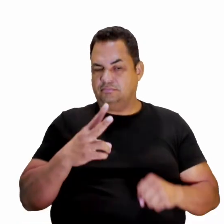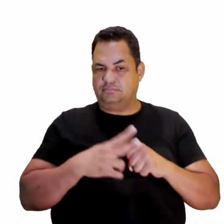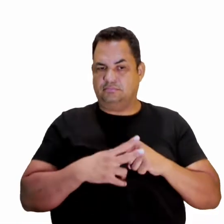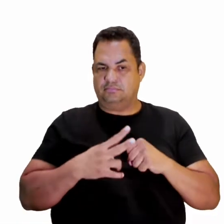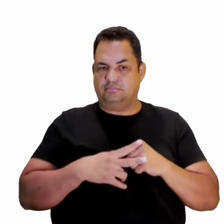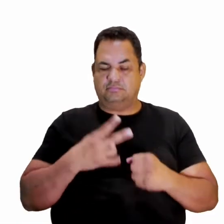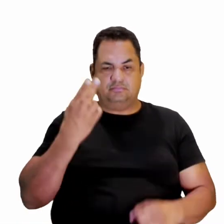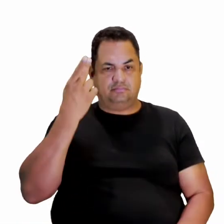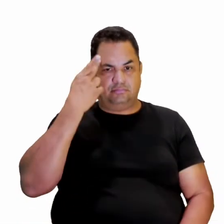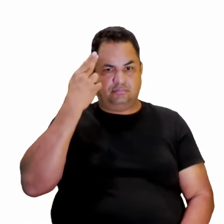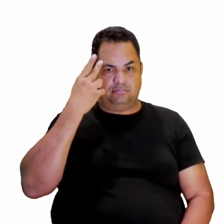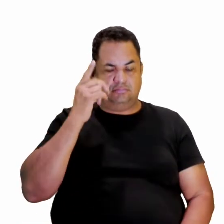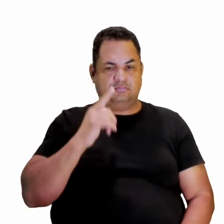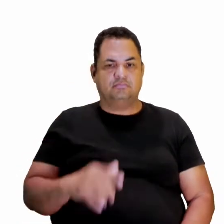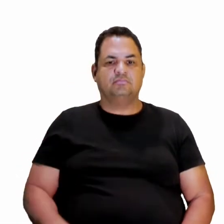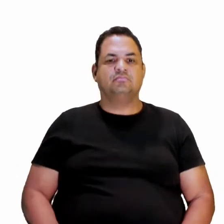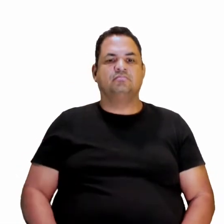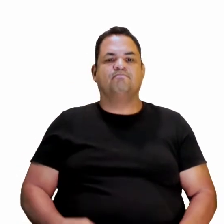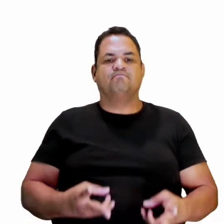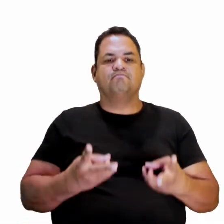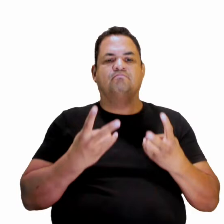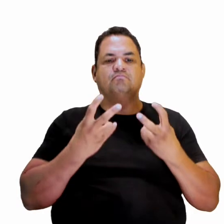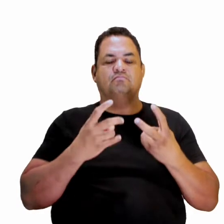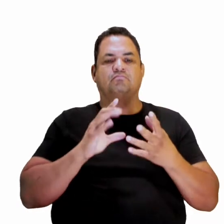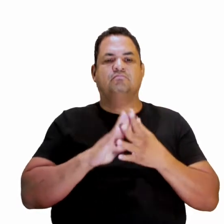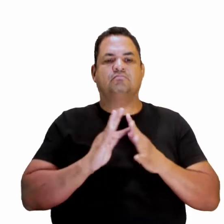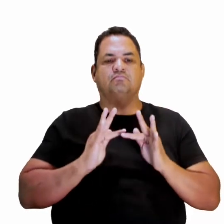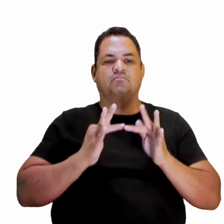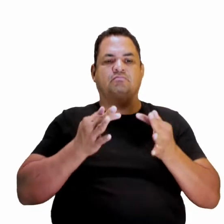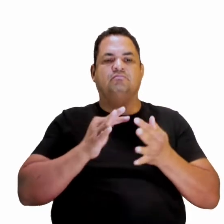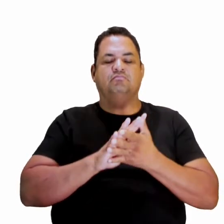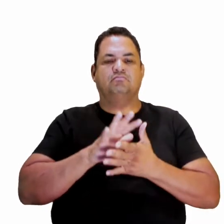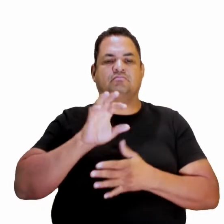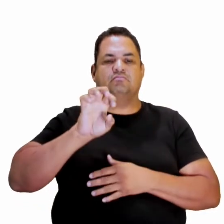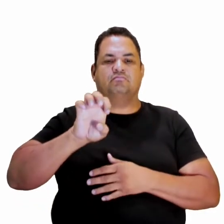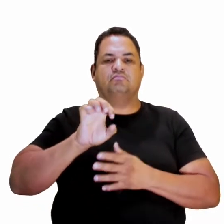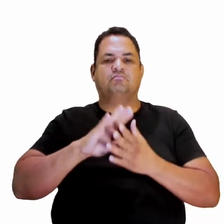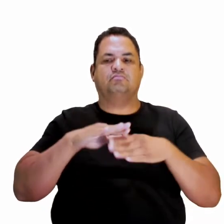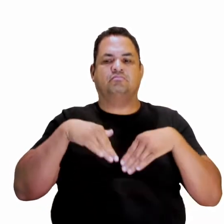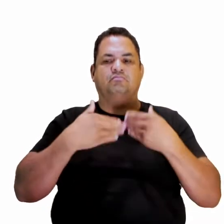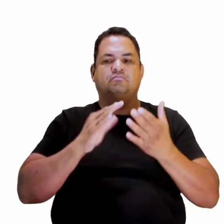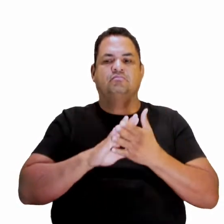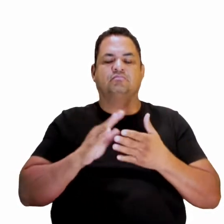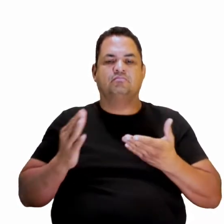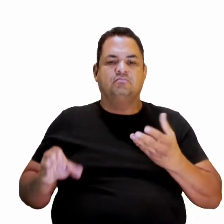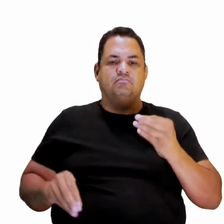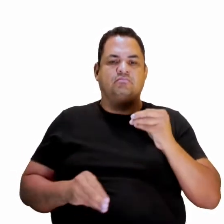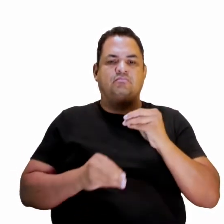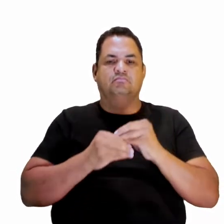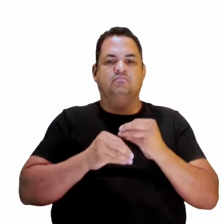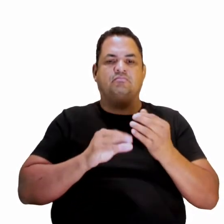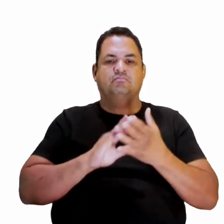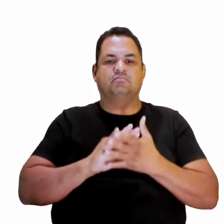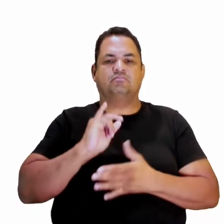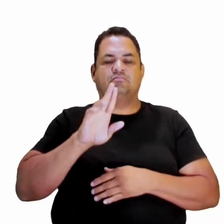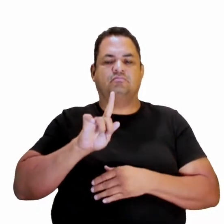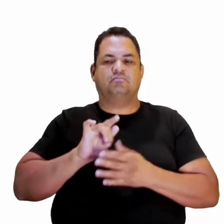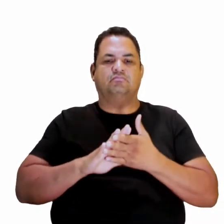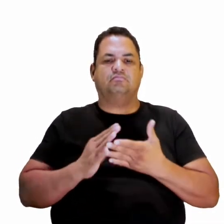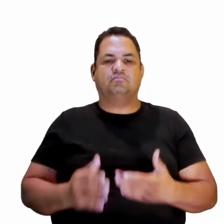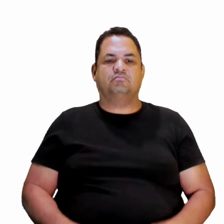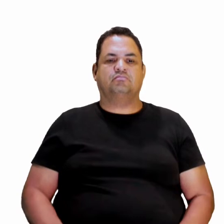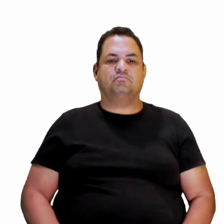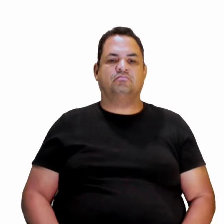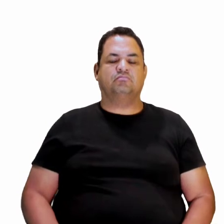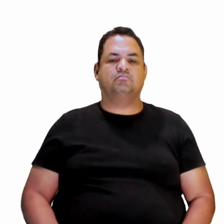natural, sem a partícula to. Percebo que ele termina com E. Quando eu acrescento o ing, ele vai embora, a letra E vai